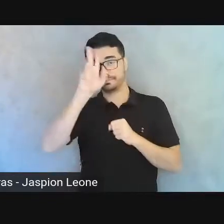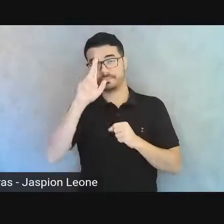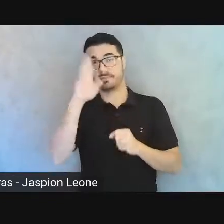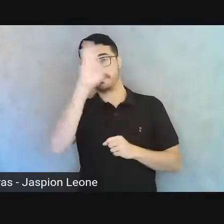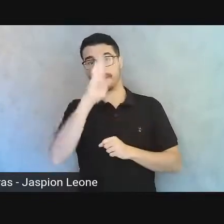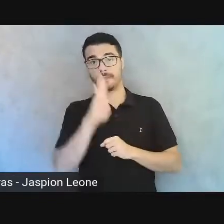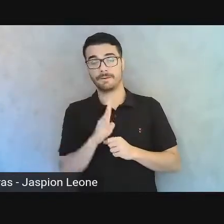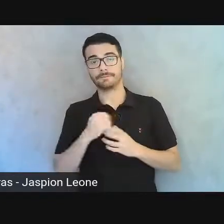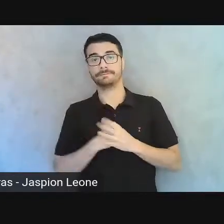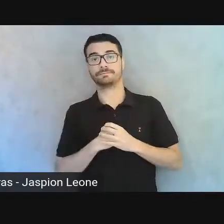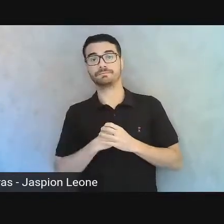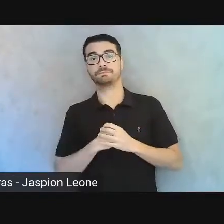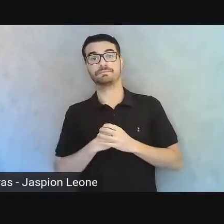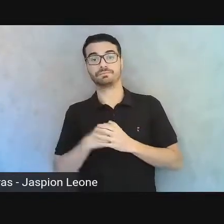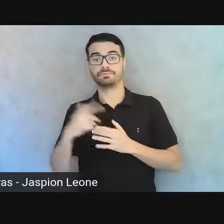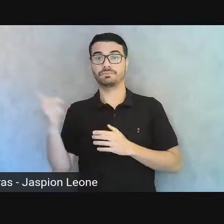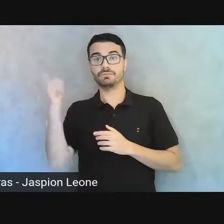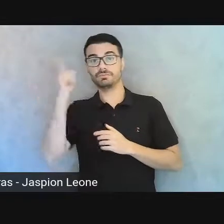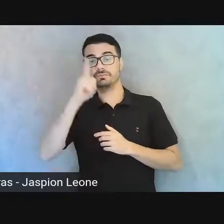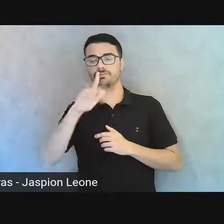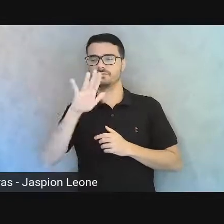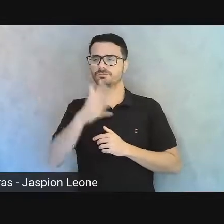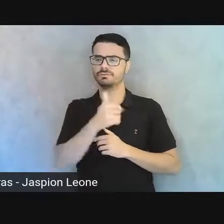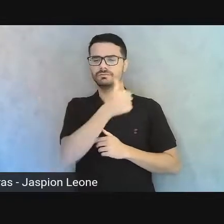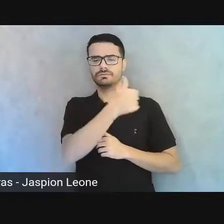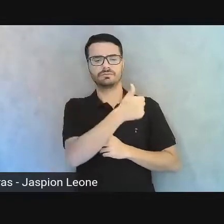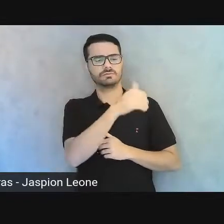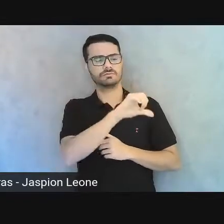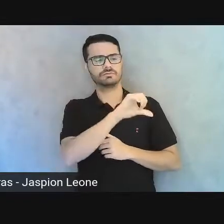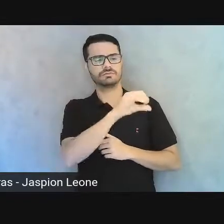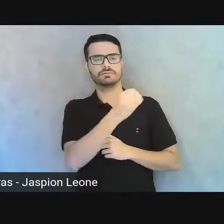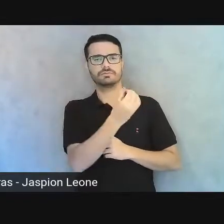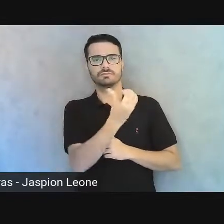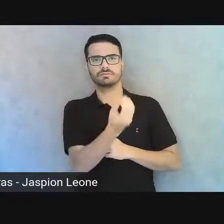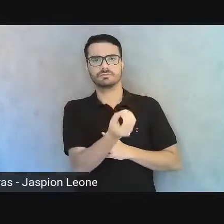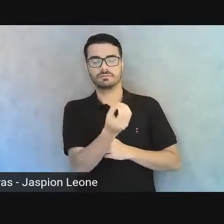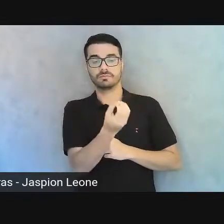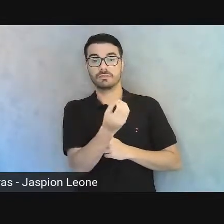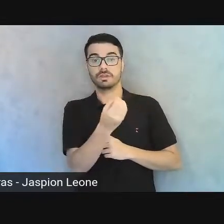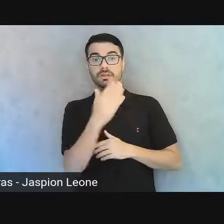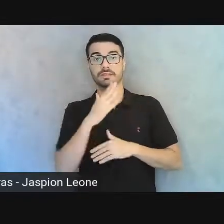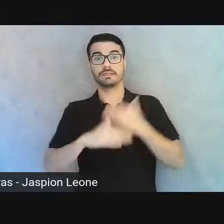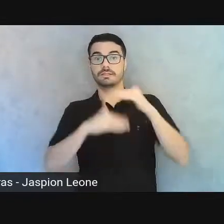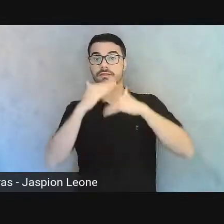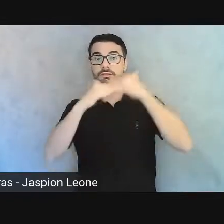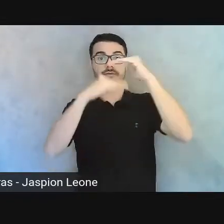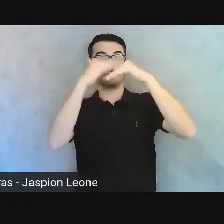primeiros passos nessa direção na década de 60, se